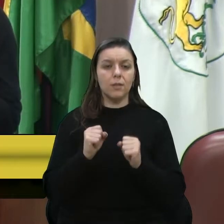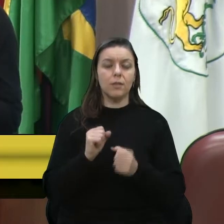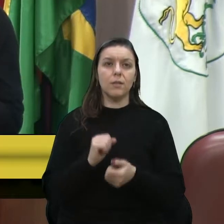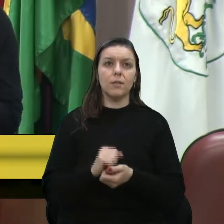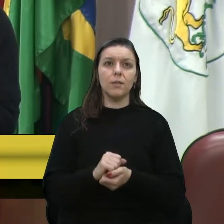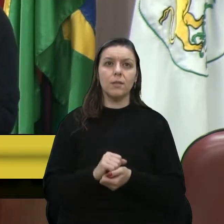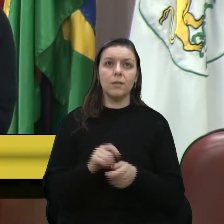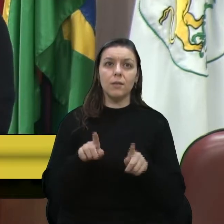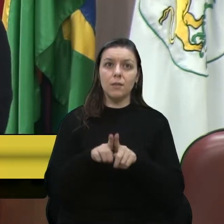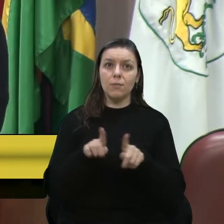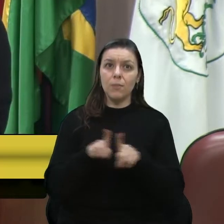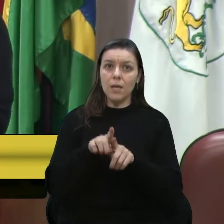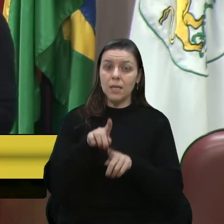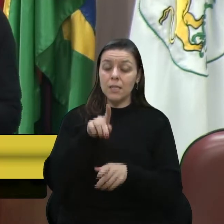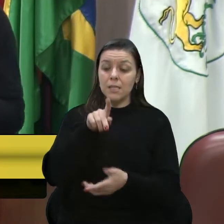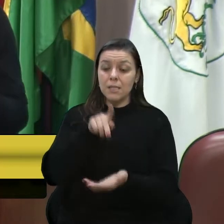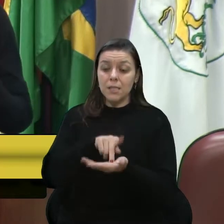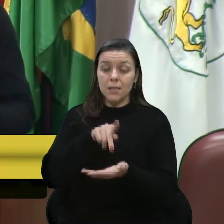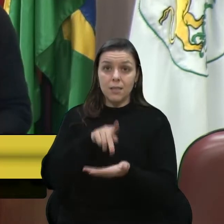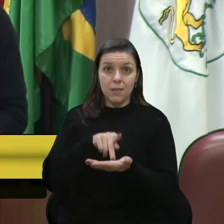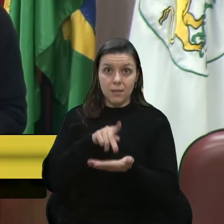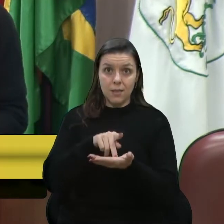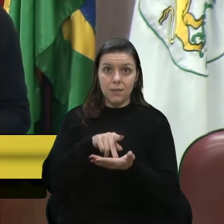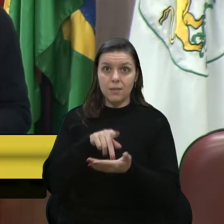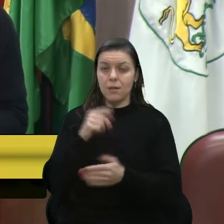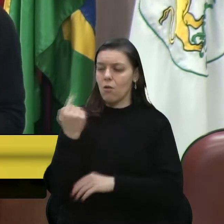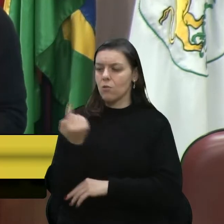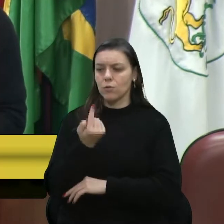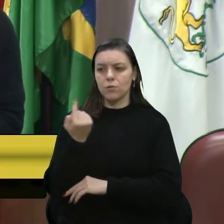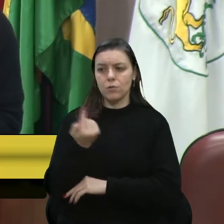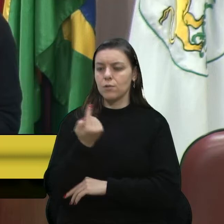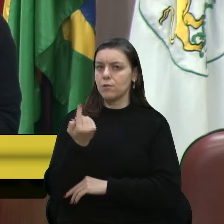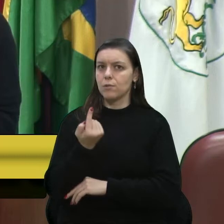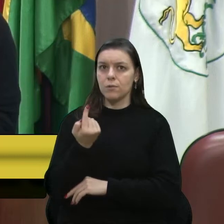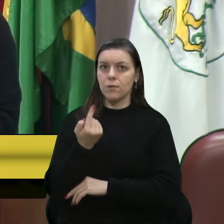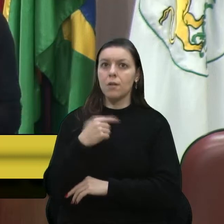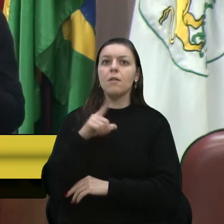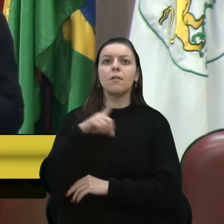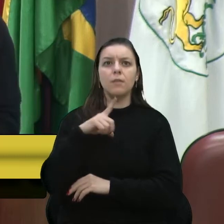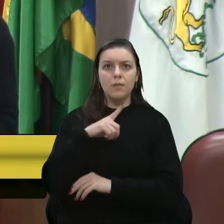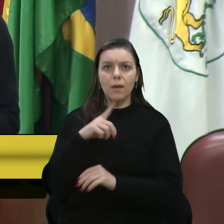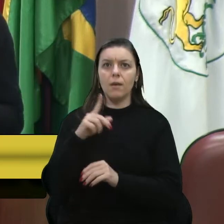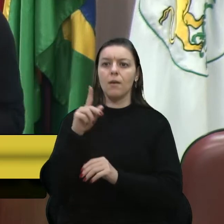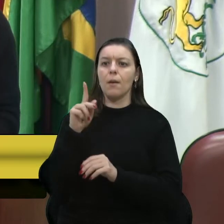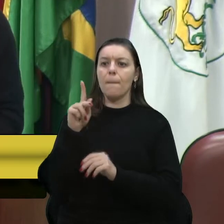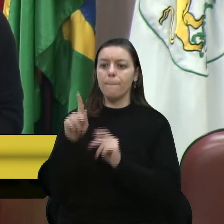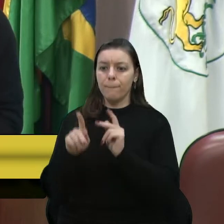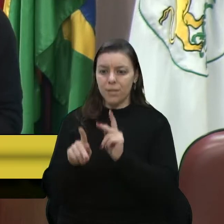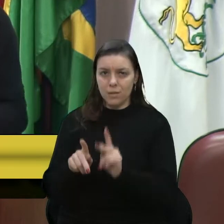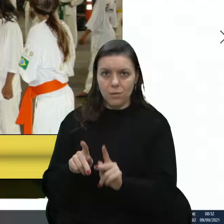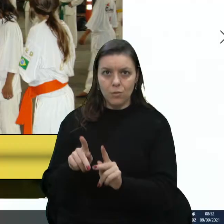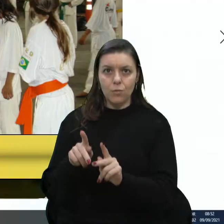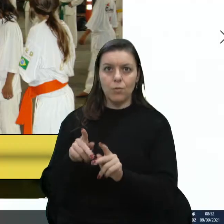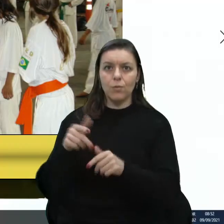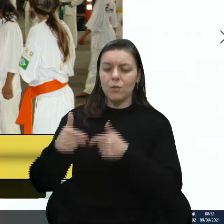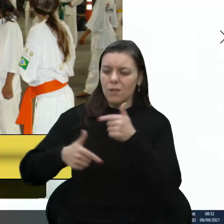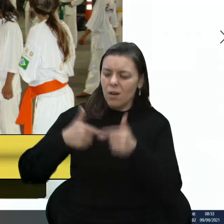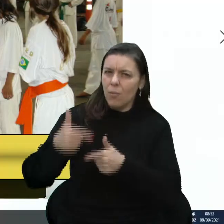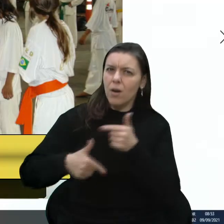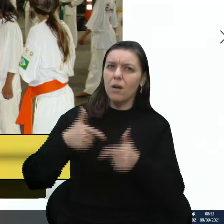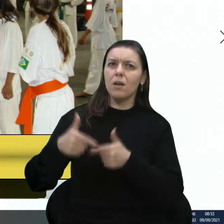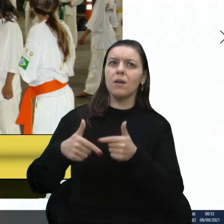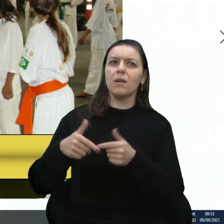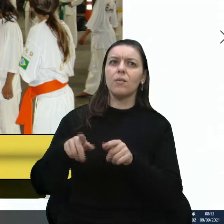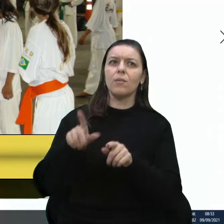de poder ter certeza de que eles não estão só, porque há pessoas aqui construindo e batalhando para ter